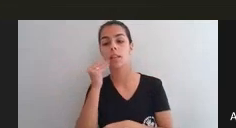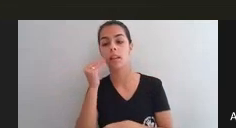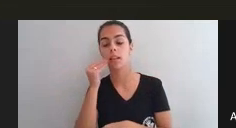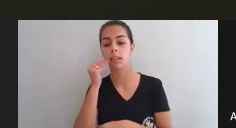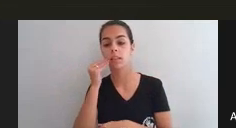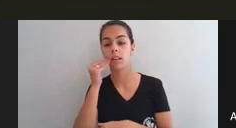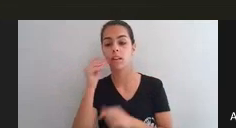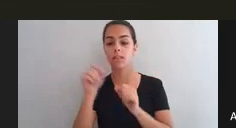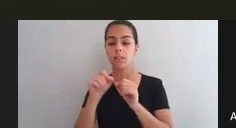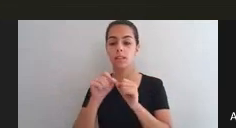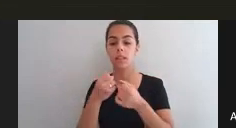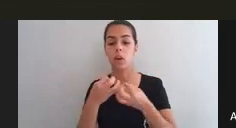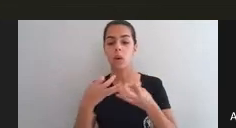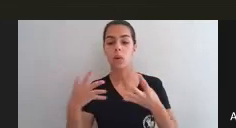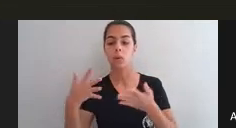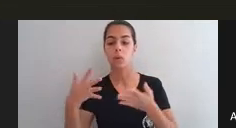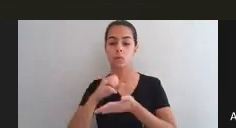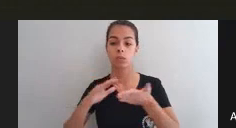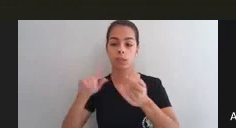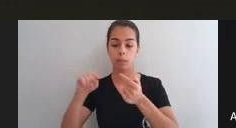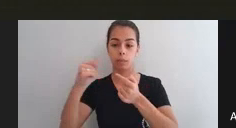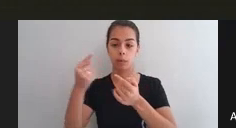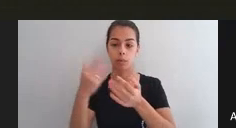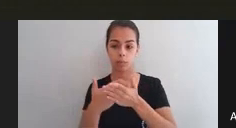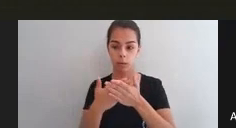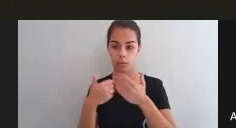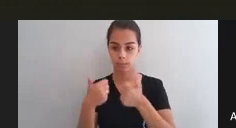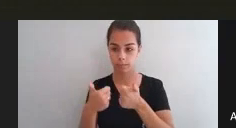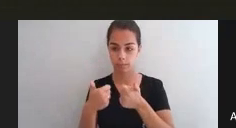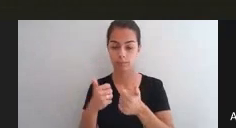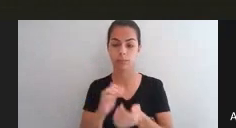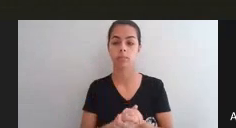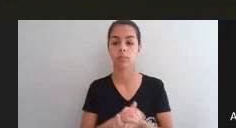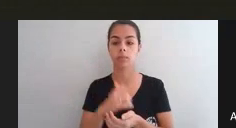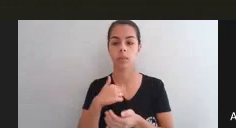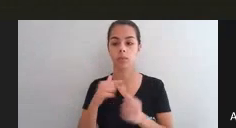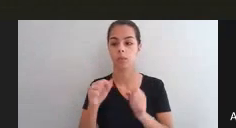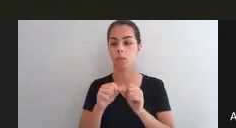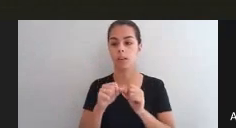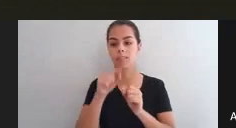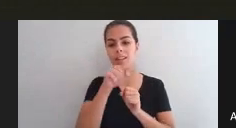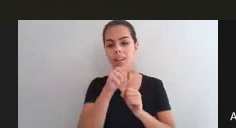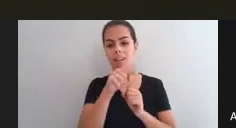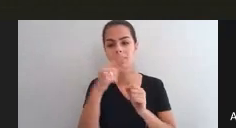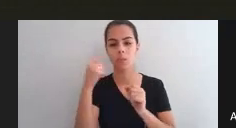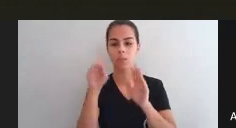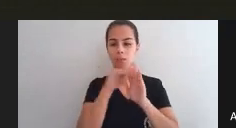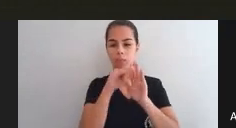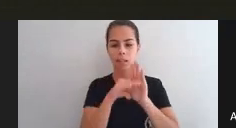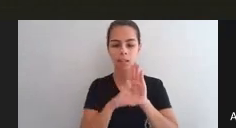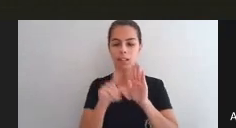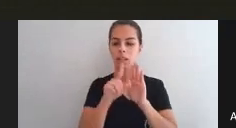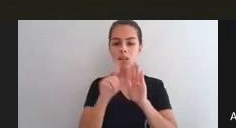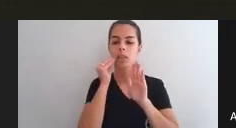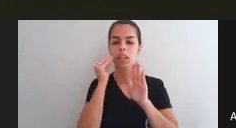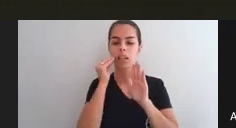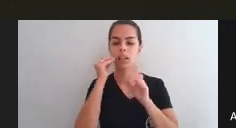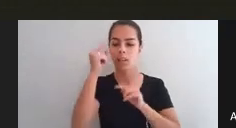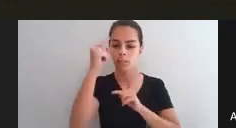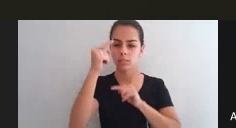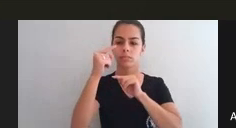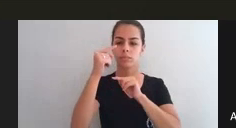resolver alguns na próxima aula, ok? Eu não vou fazer igual essa última lista que eu fiz, não. Eu vou tentar diminuir a